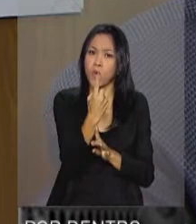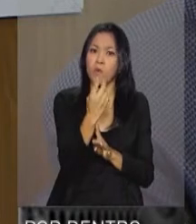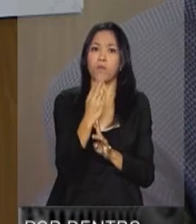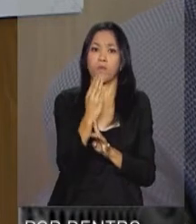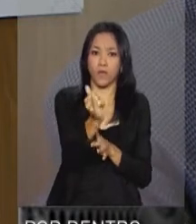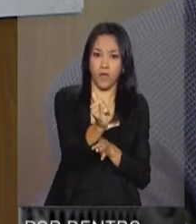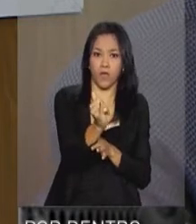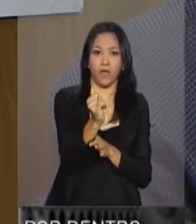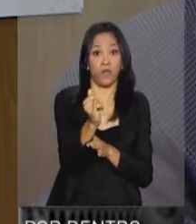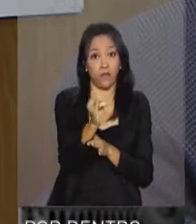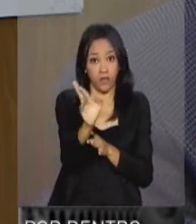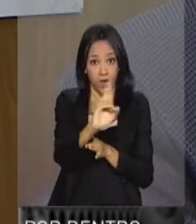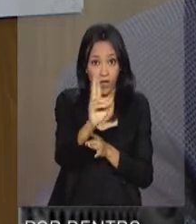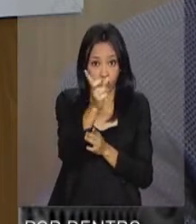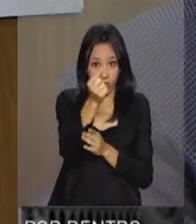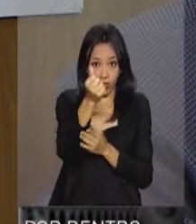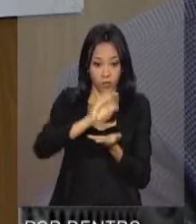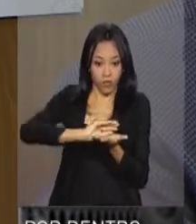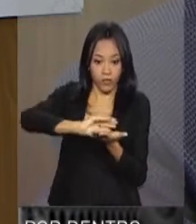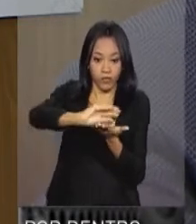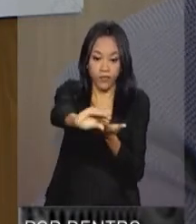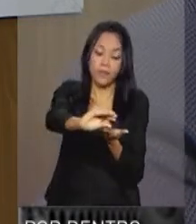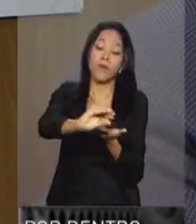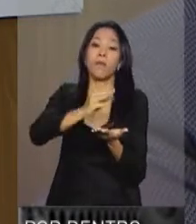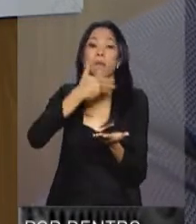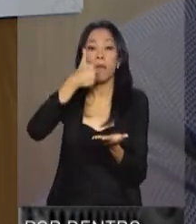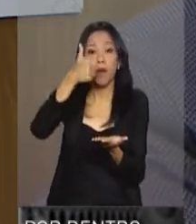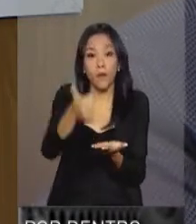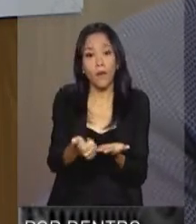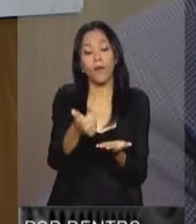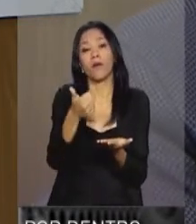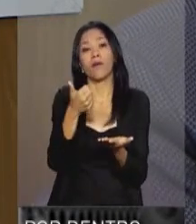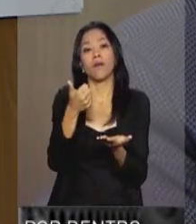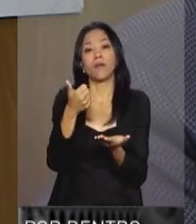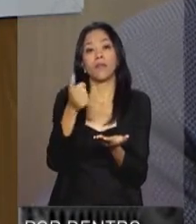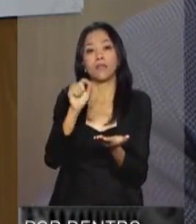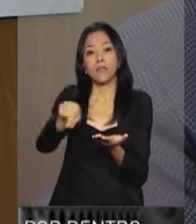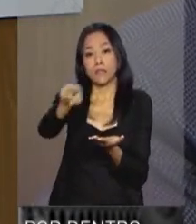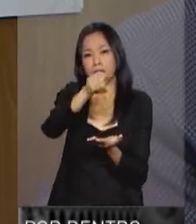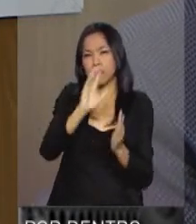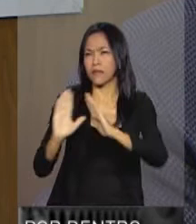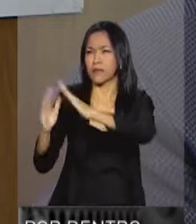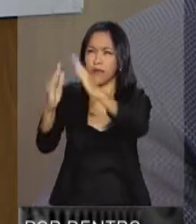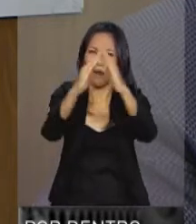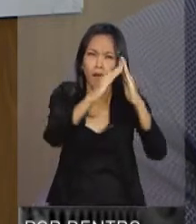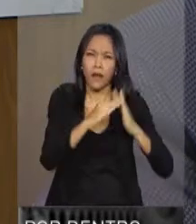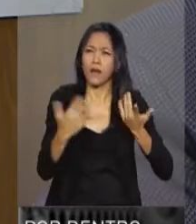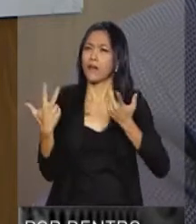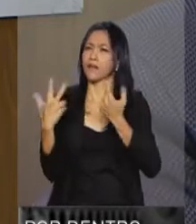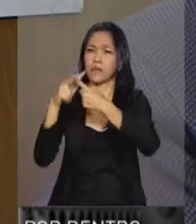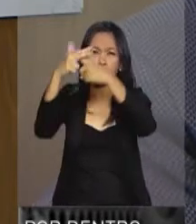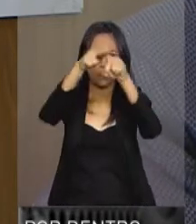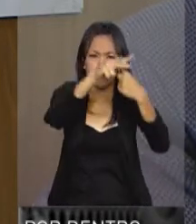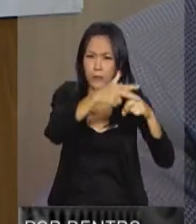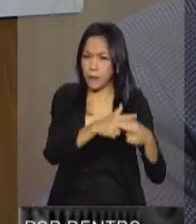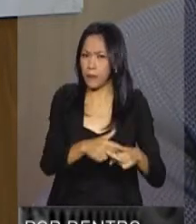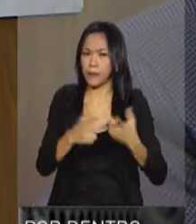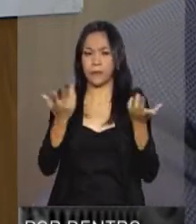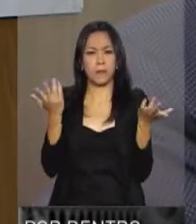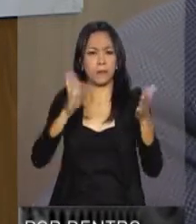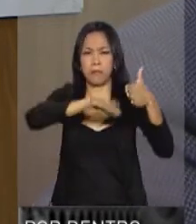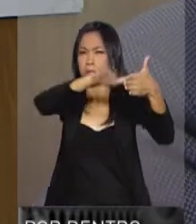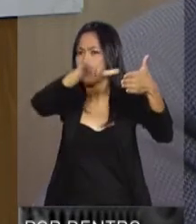reais em recursos para promover a melhoria qualificação nas residências das moradias de todos os brasileiros